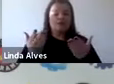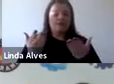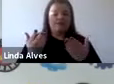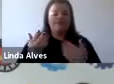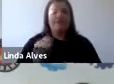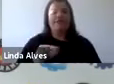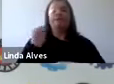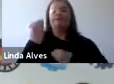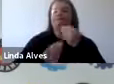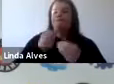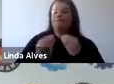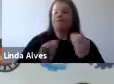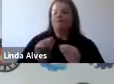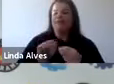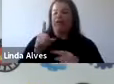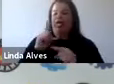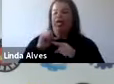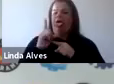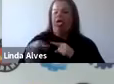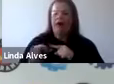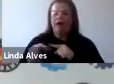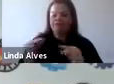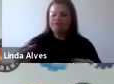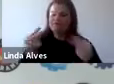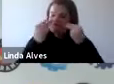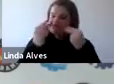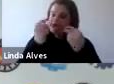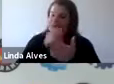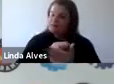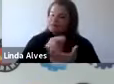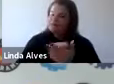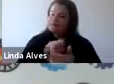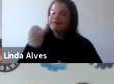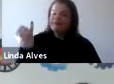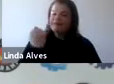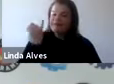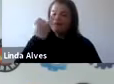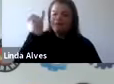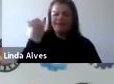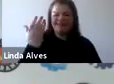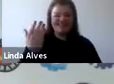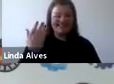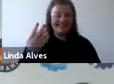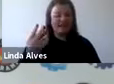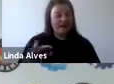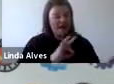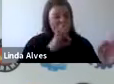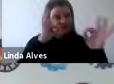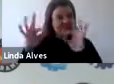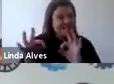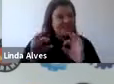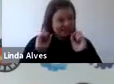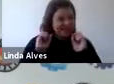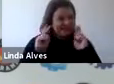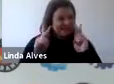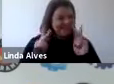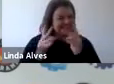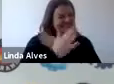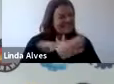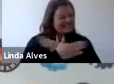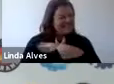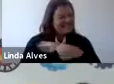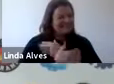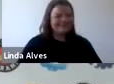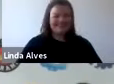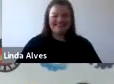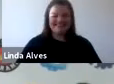ai. Nada de sair e não assistir eles. Eles são bem importantes. Tem que acompanhar também, tá? Um grande abraço, gente. Vocês